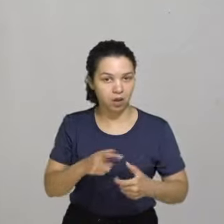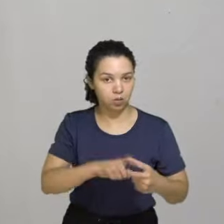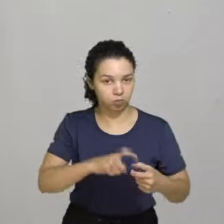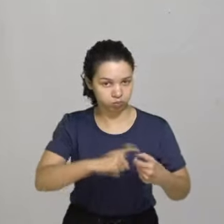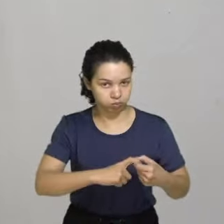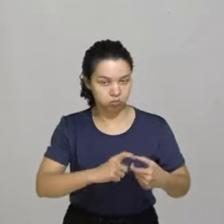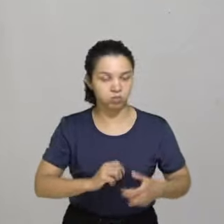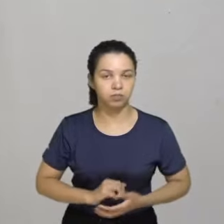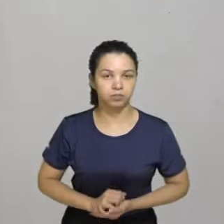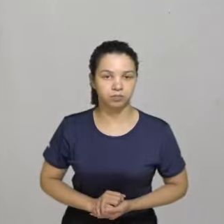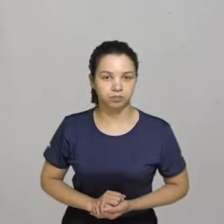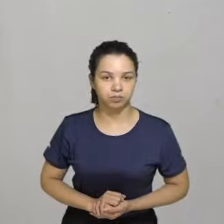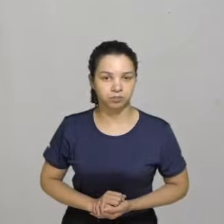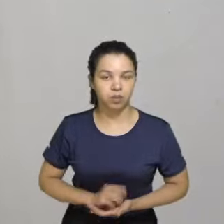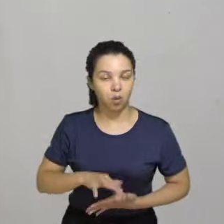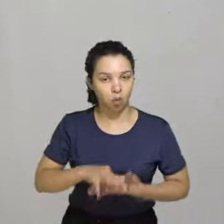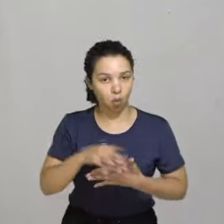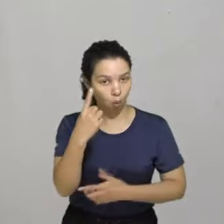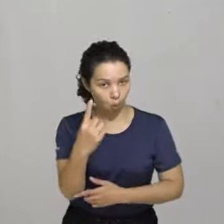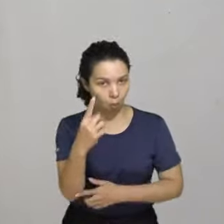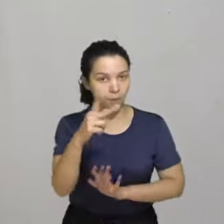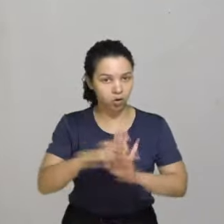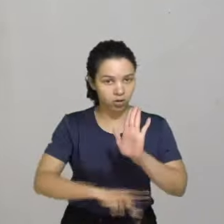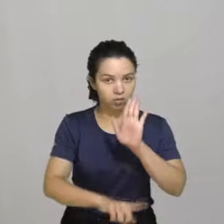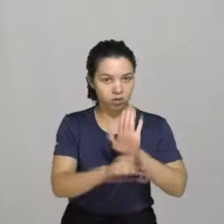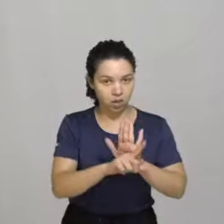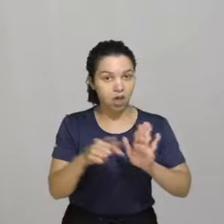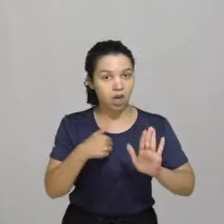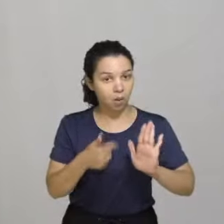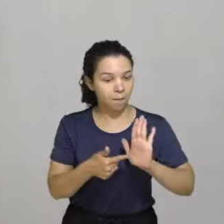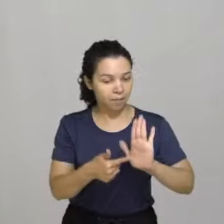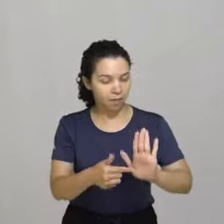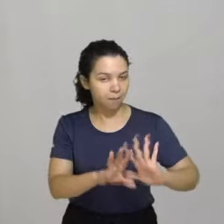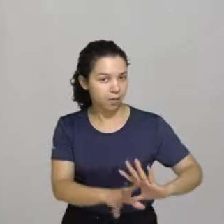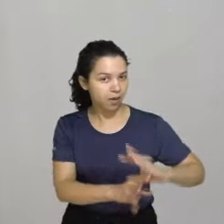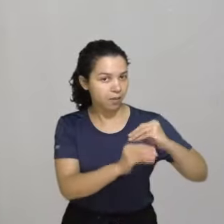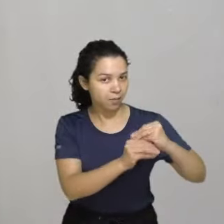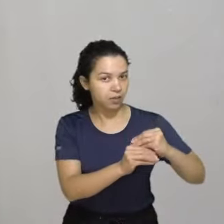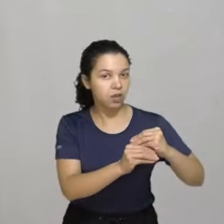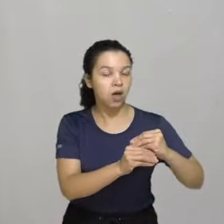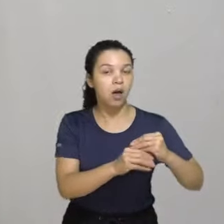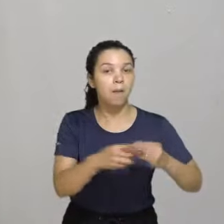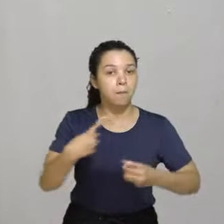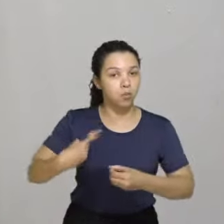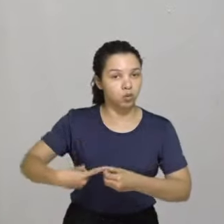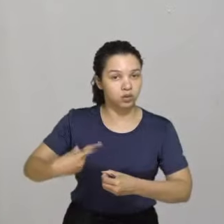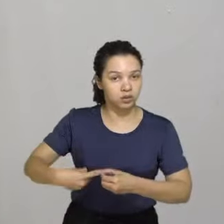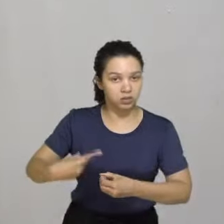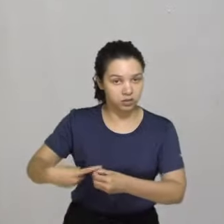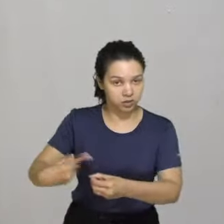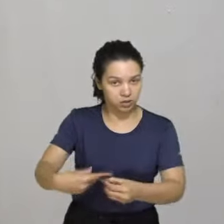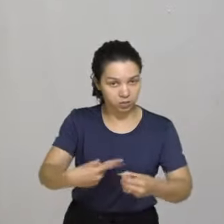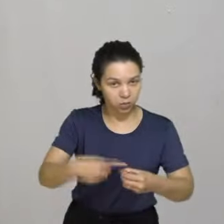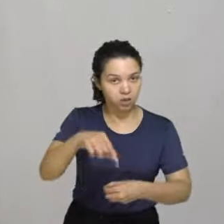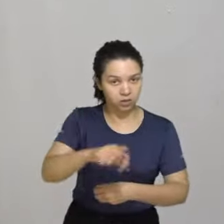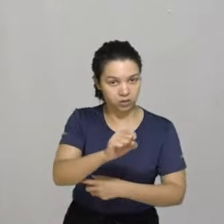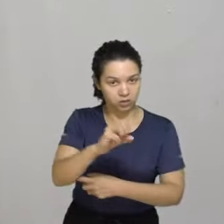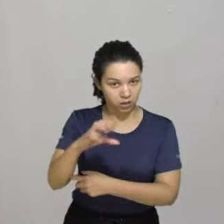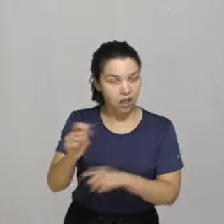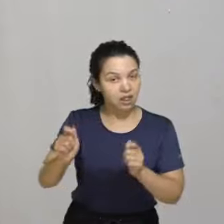aqui o projeto de lei, o qual apresentei uma emenda que previa que os municípios catarinenses pudessem prestar